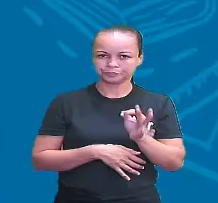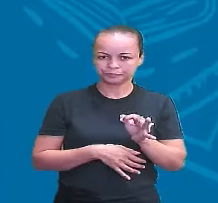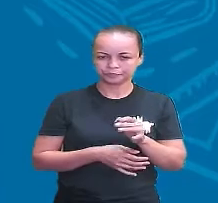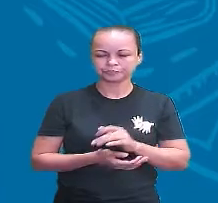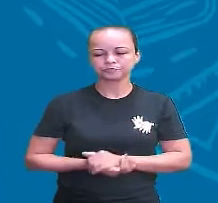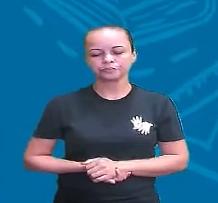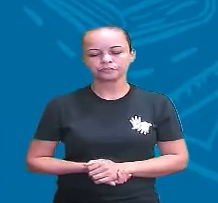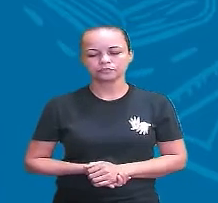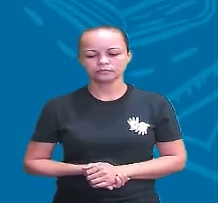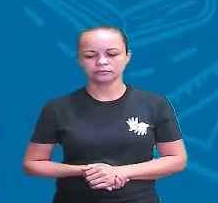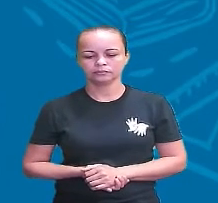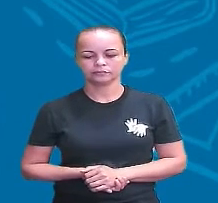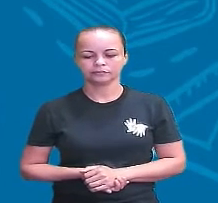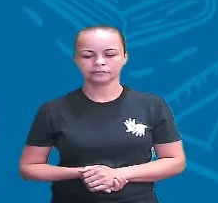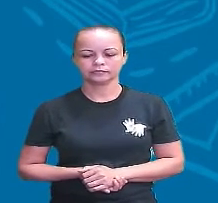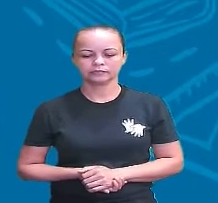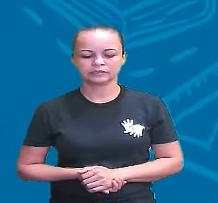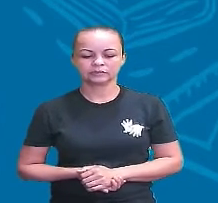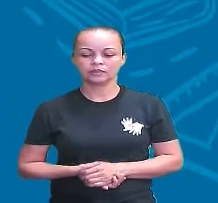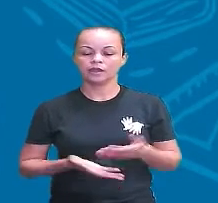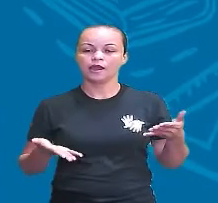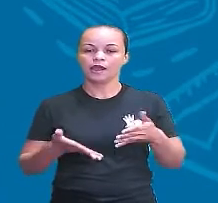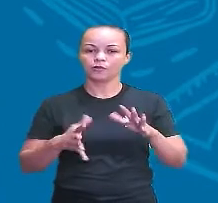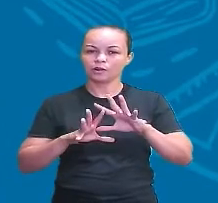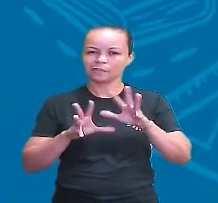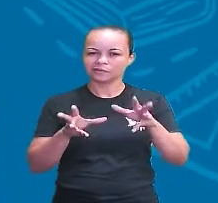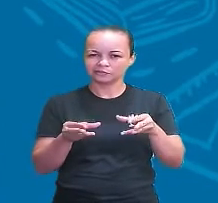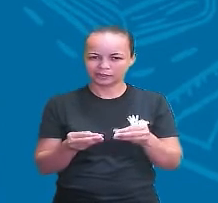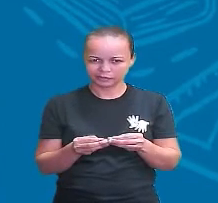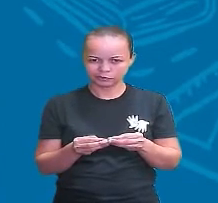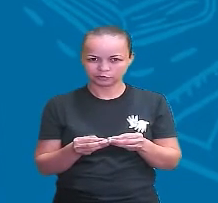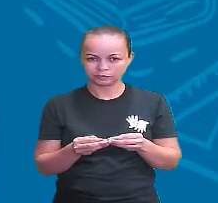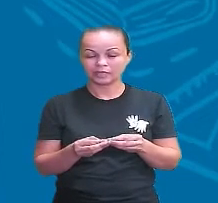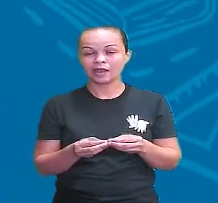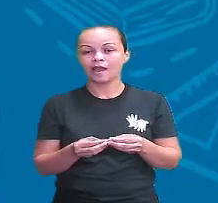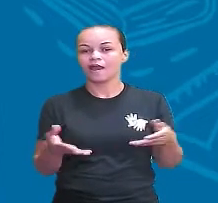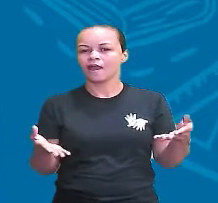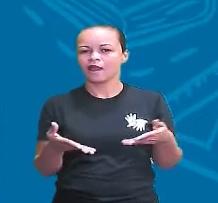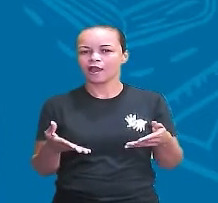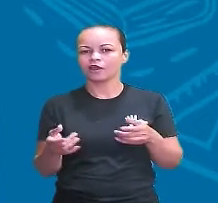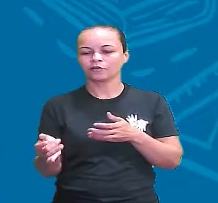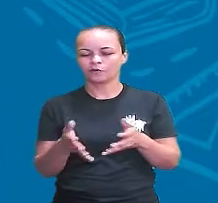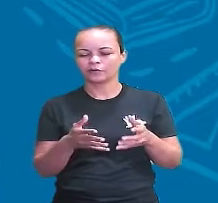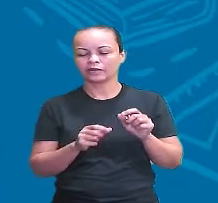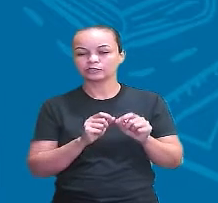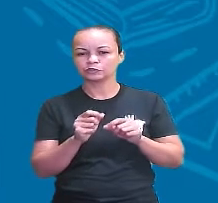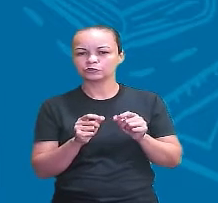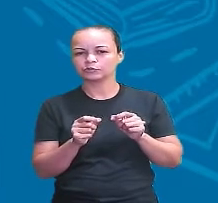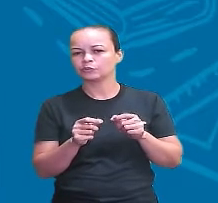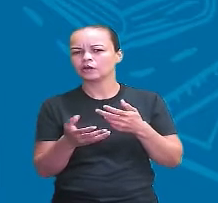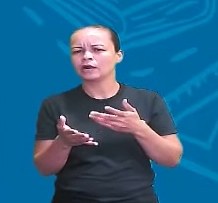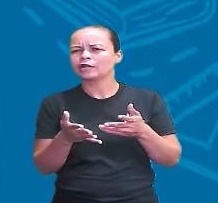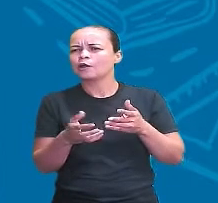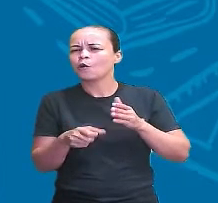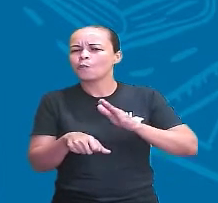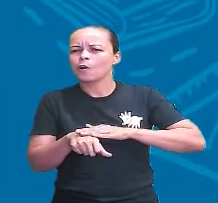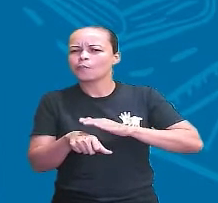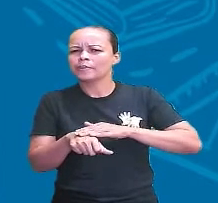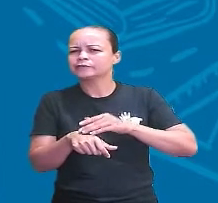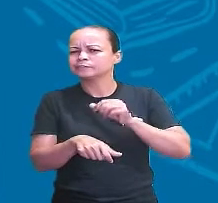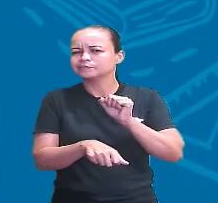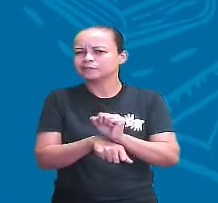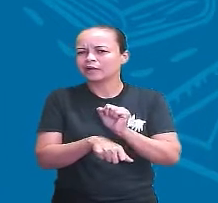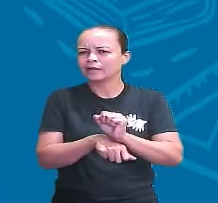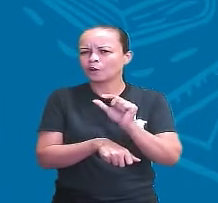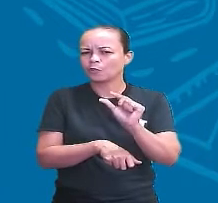Agora, chegou a parte do resumo. Chegou a parte também do Let's Practice. É a hora de a gente parar um